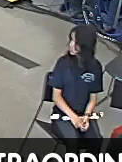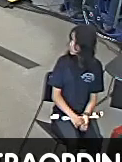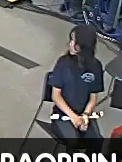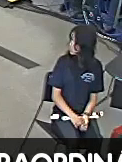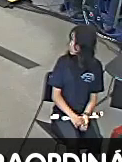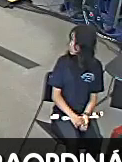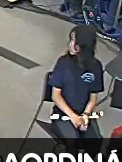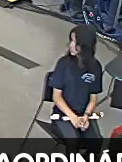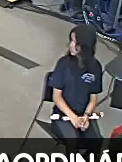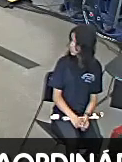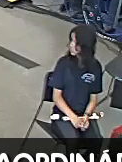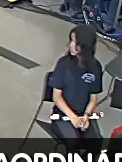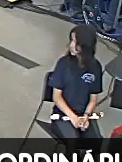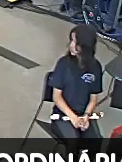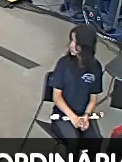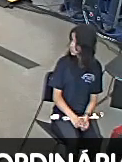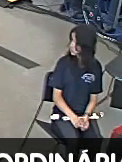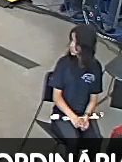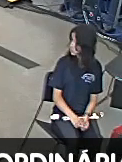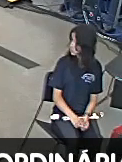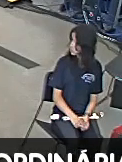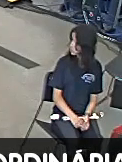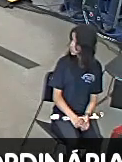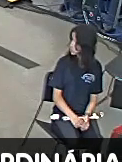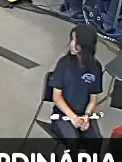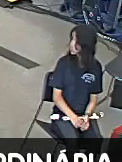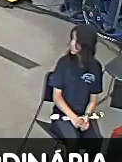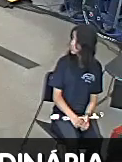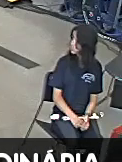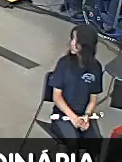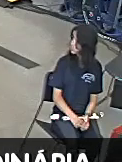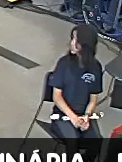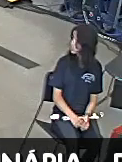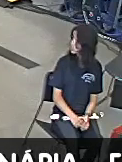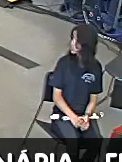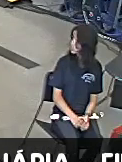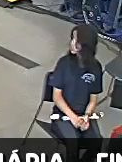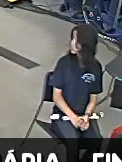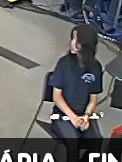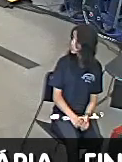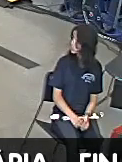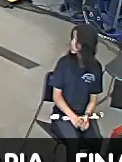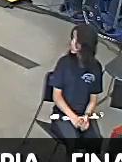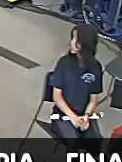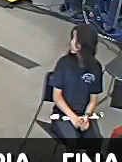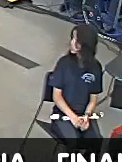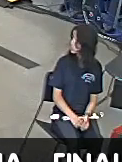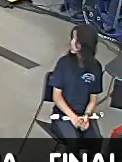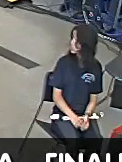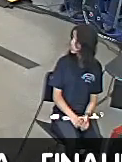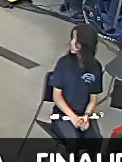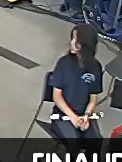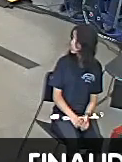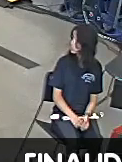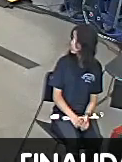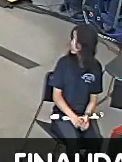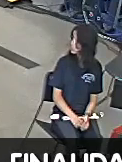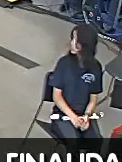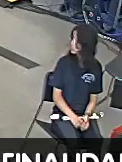às vezes, as fronteiras elas são superadas pela tecnologia, pela comunicação que faz